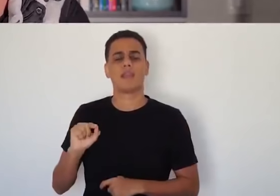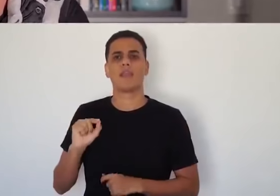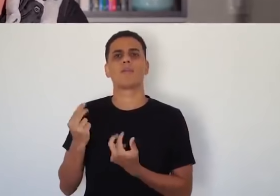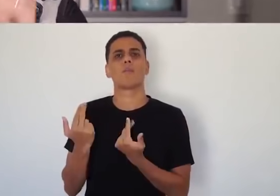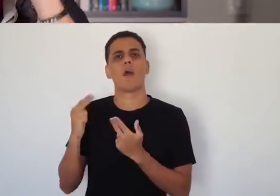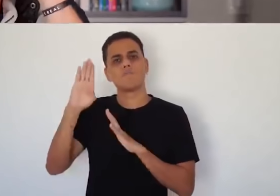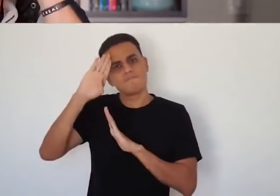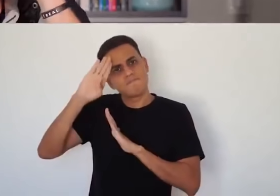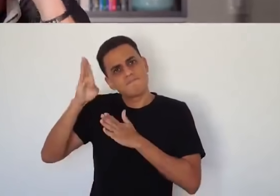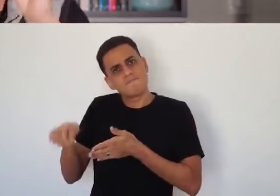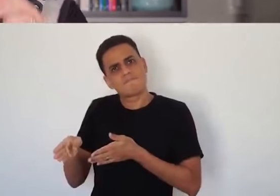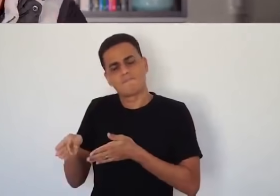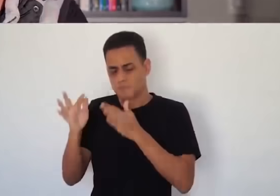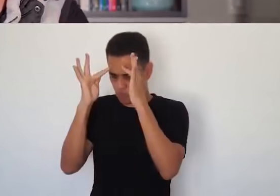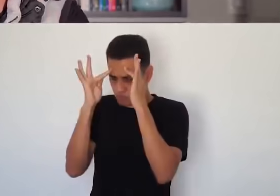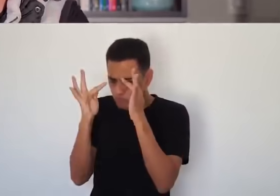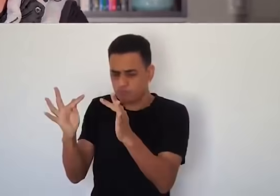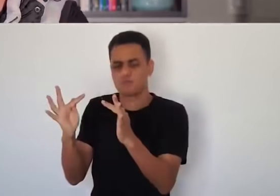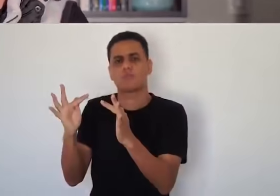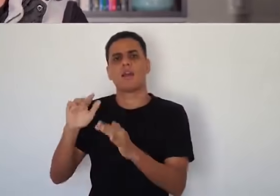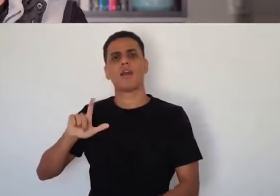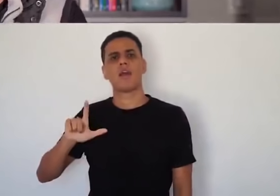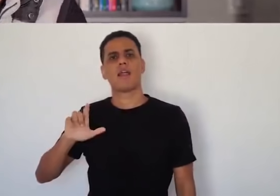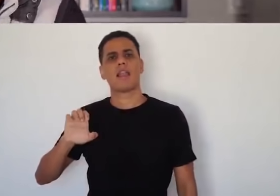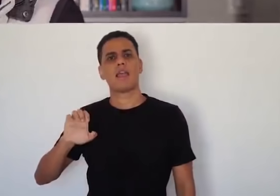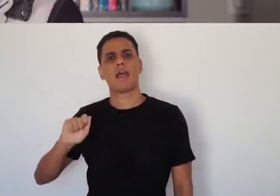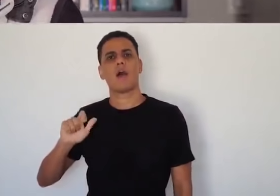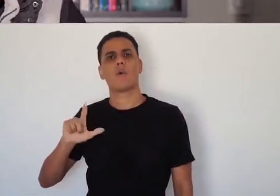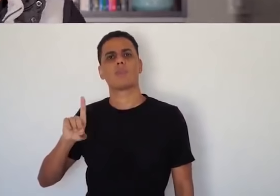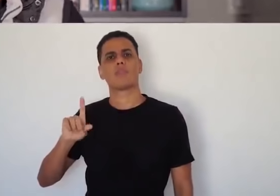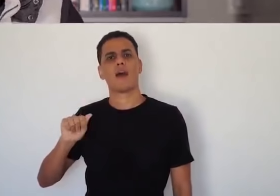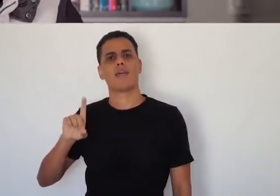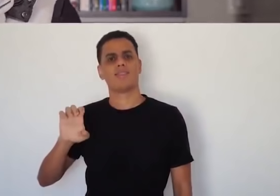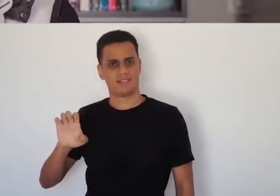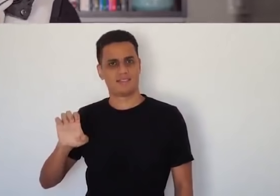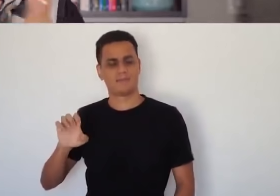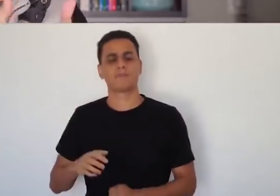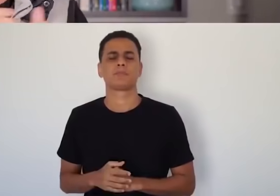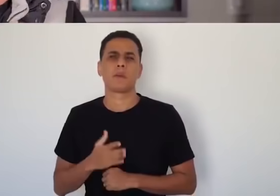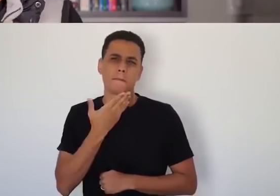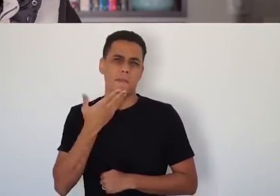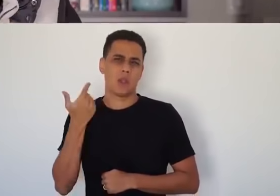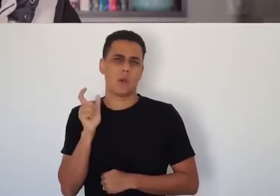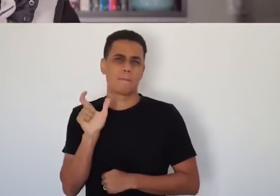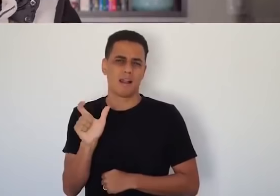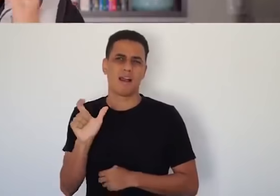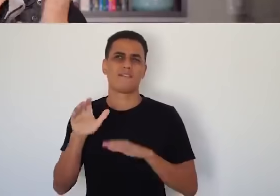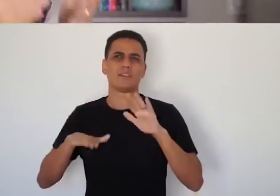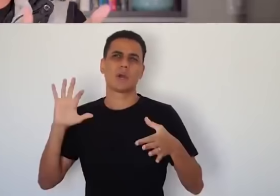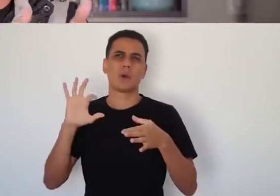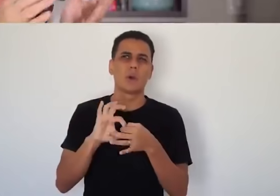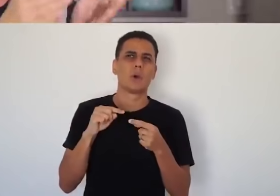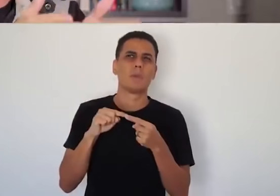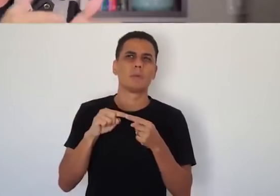fé, é de que quando eu digo eu creio em Deus, eu tenho fé em Deus, é que eu sou fiel a Deus. Eu